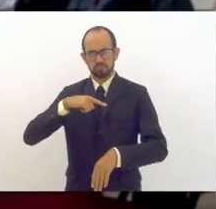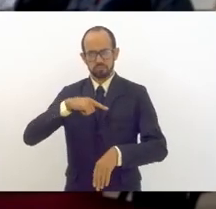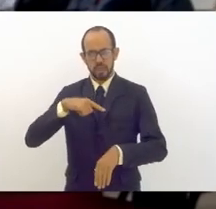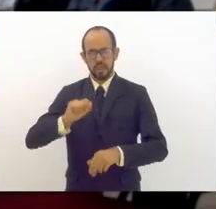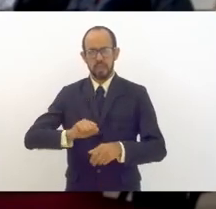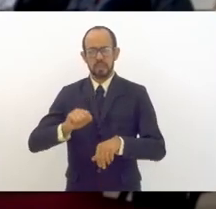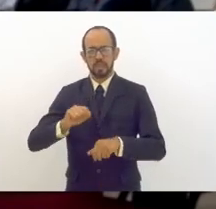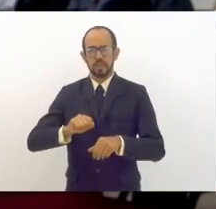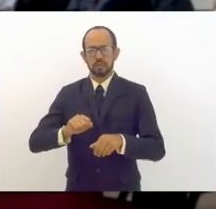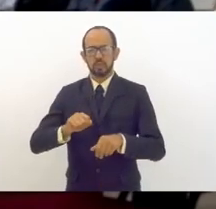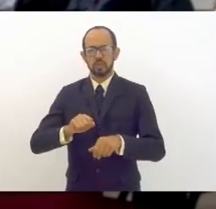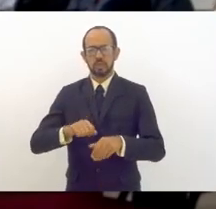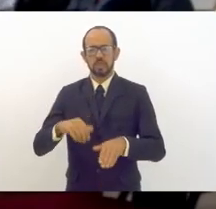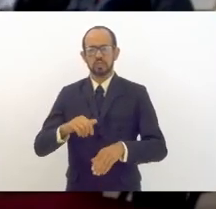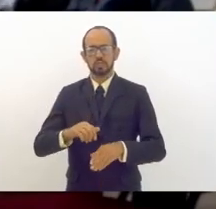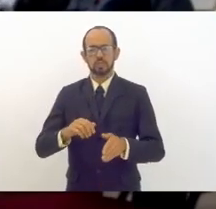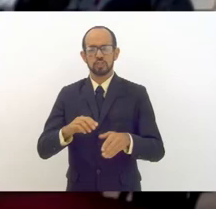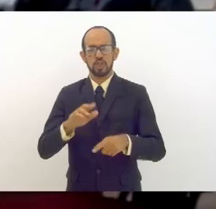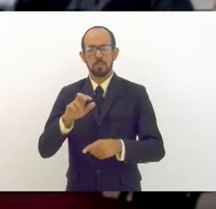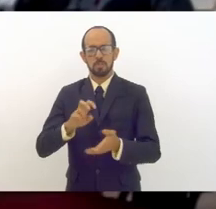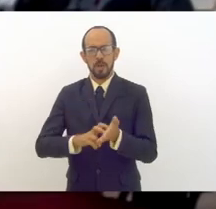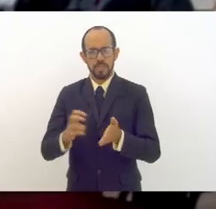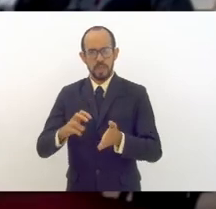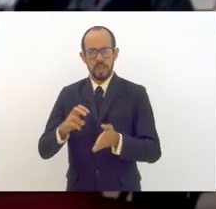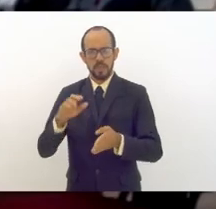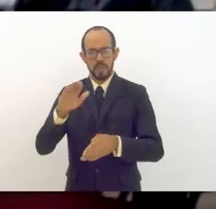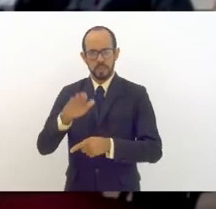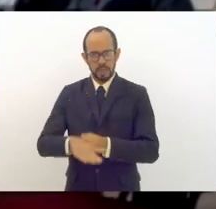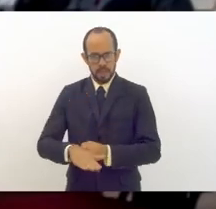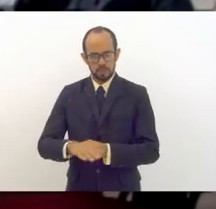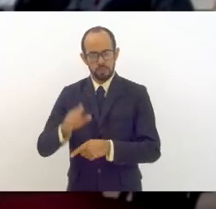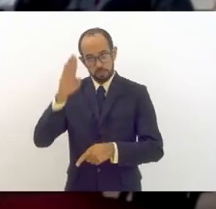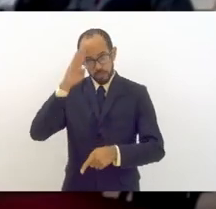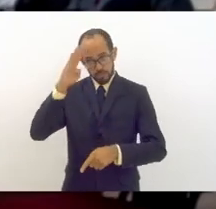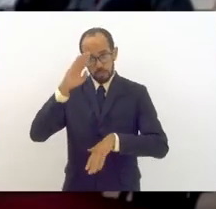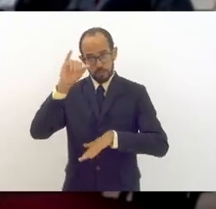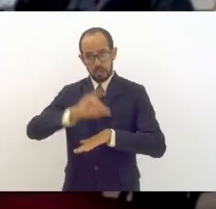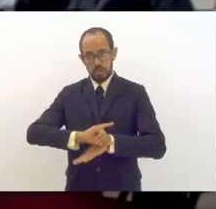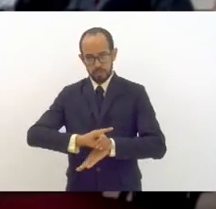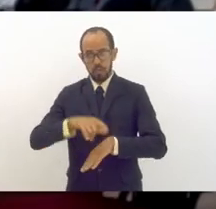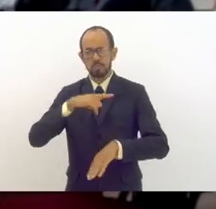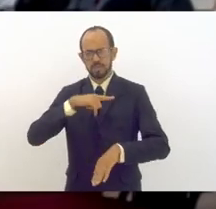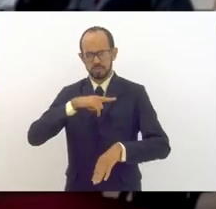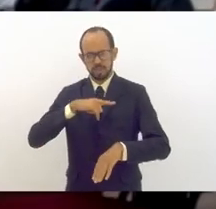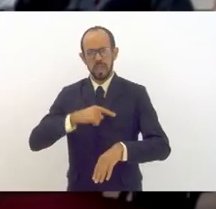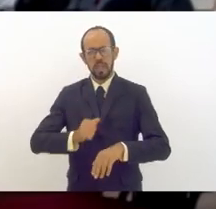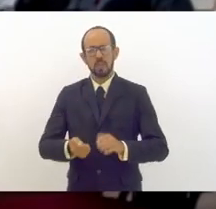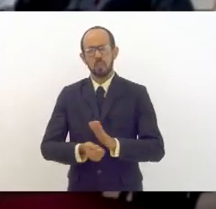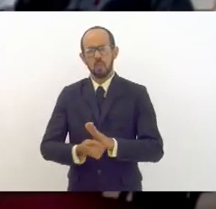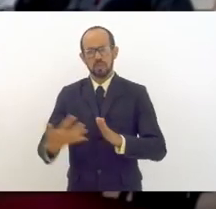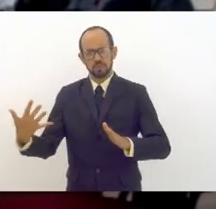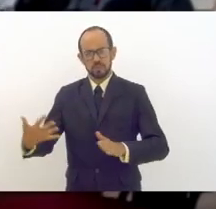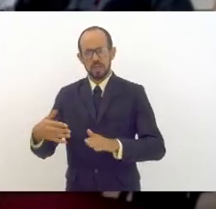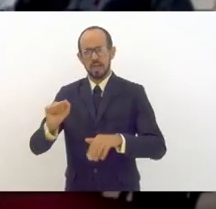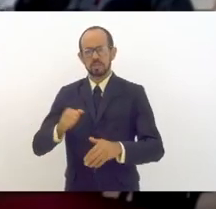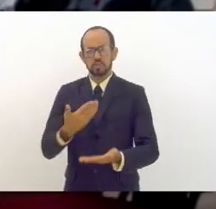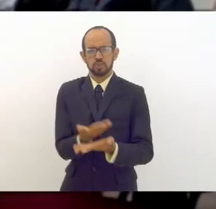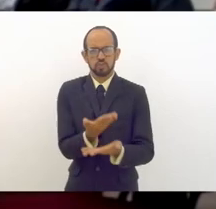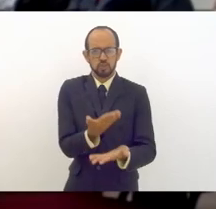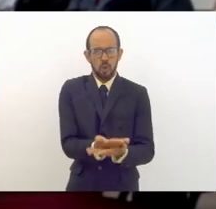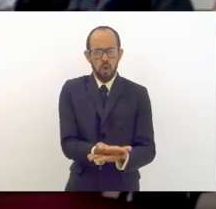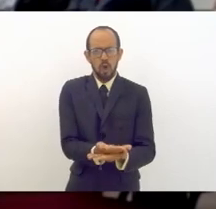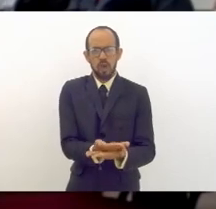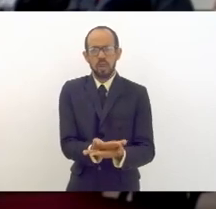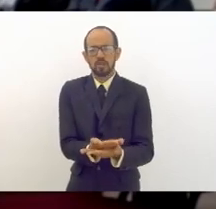diurnas, né, principalmente na capital, mas a gente tem número suficiente de escolas e de vagas em outras regiões